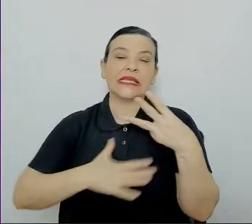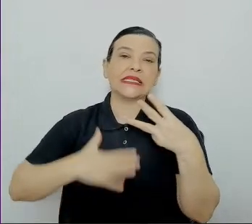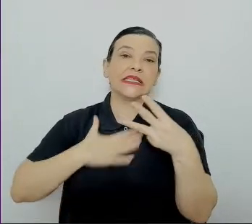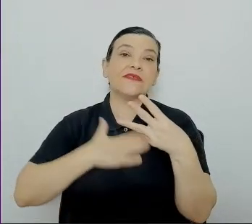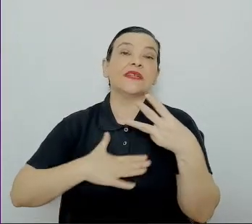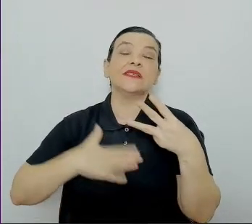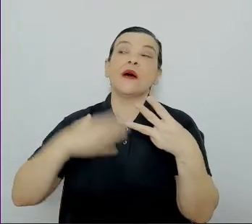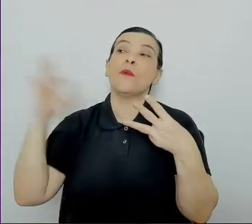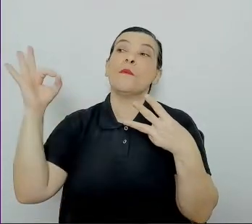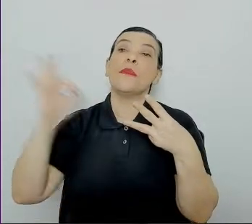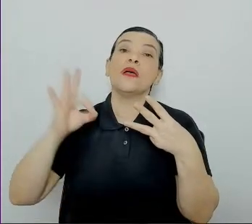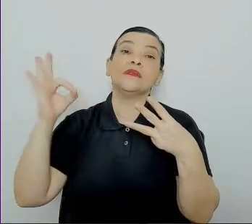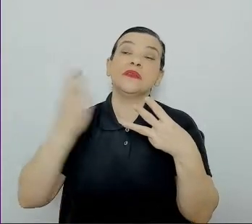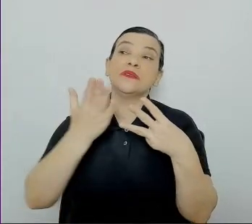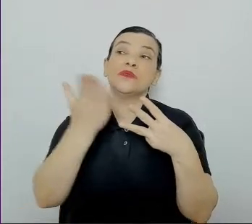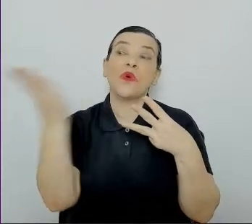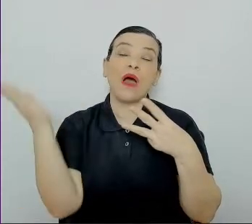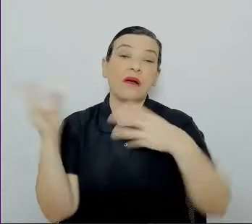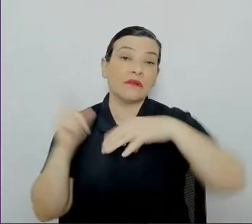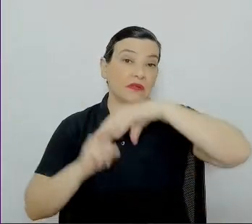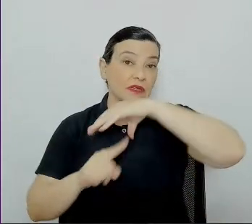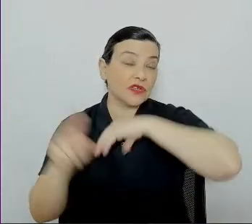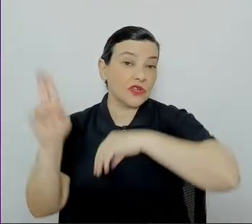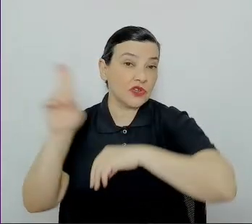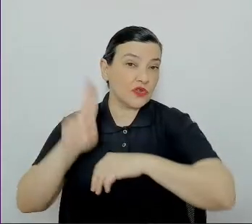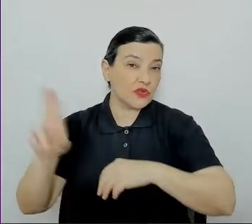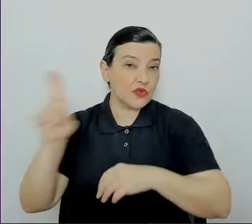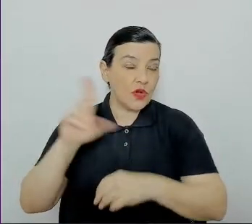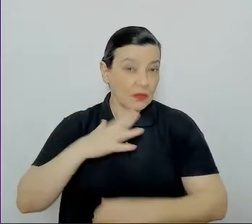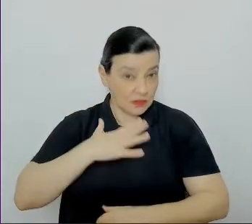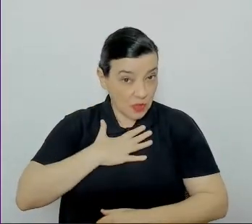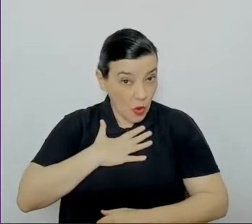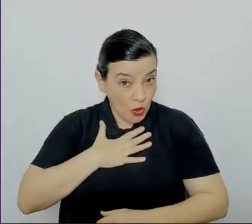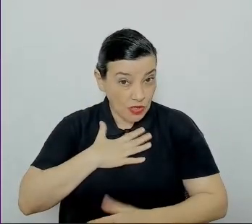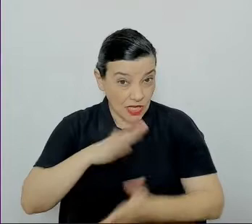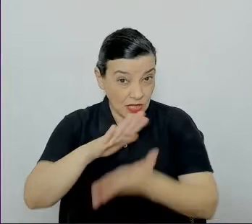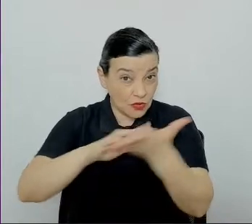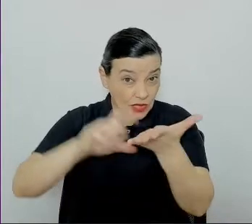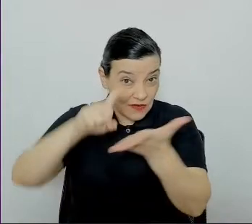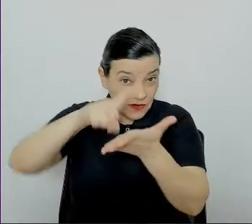dos usuários que está medindo, que estão satisfeitos com a funcionalidade.